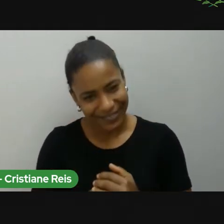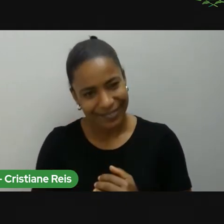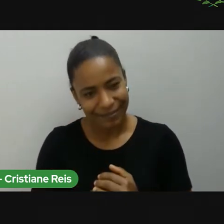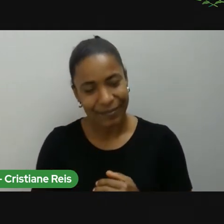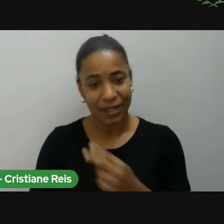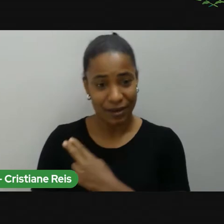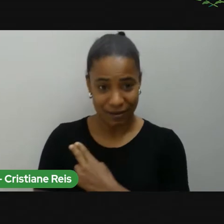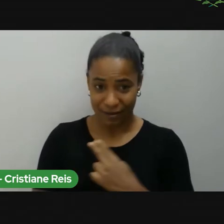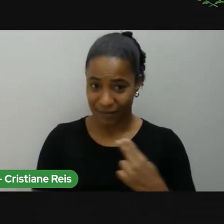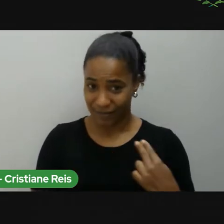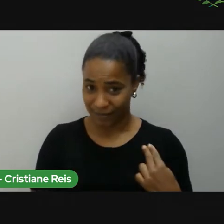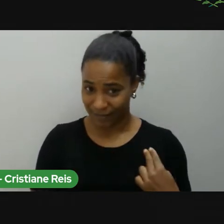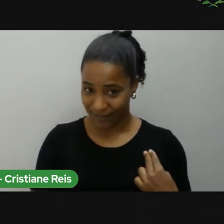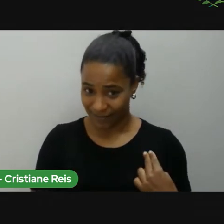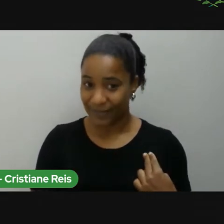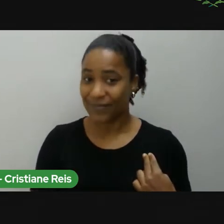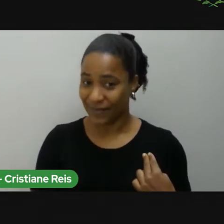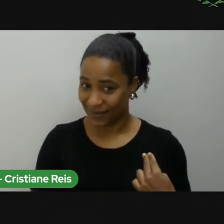Elza Silva,